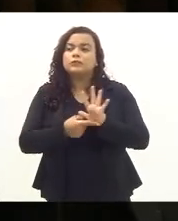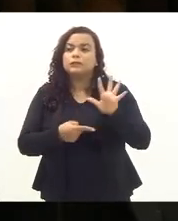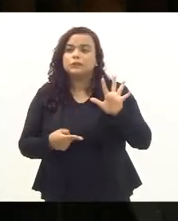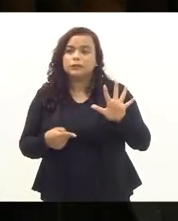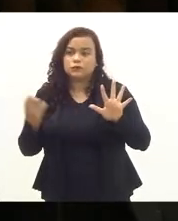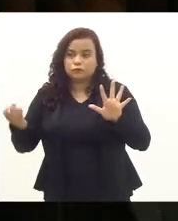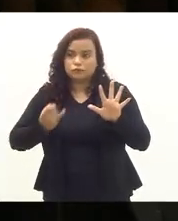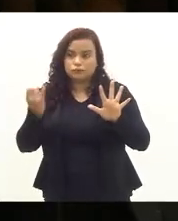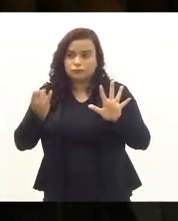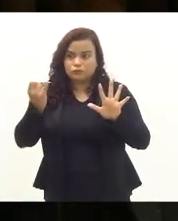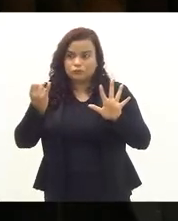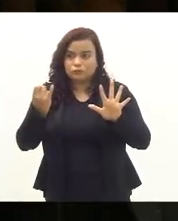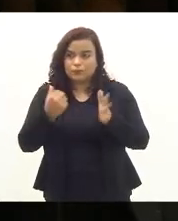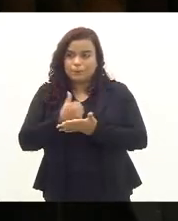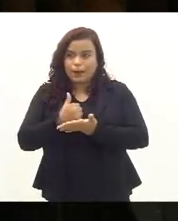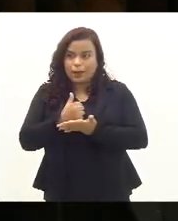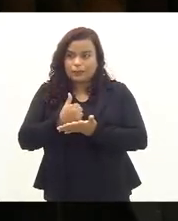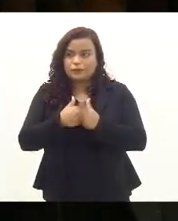eixos